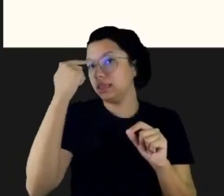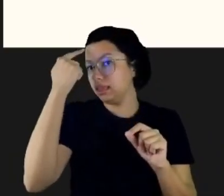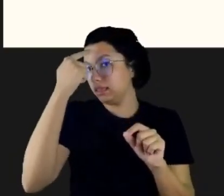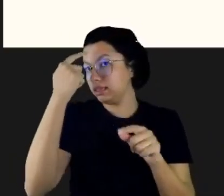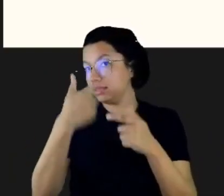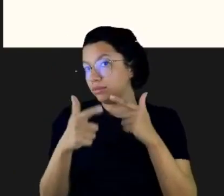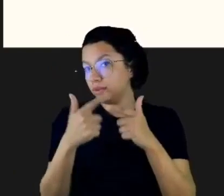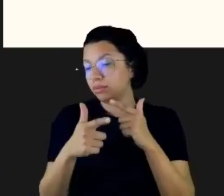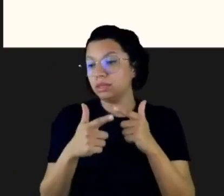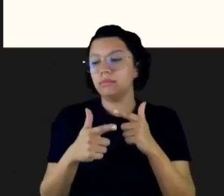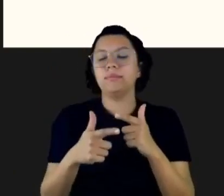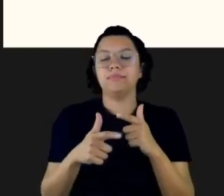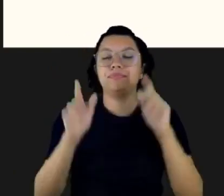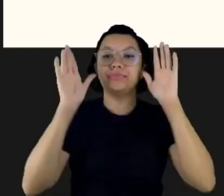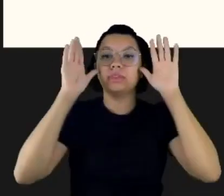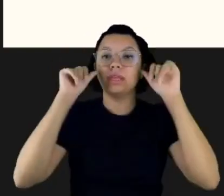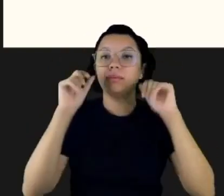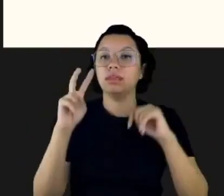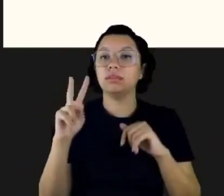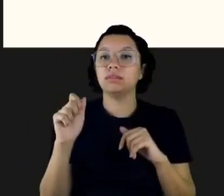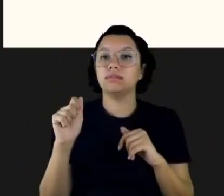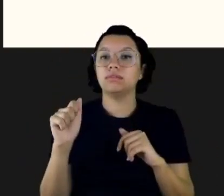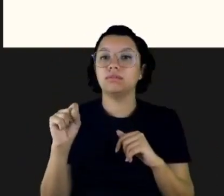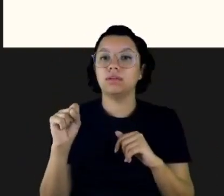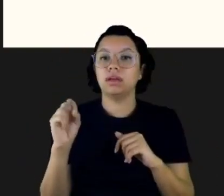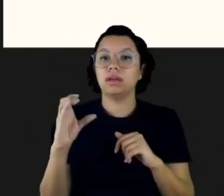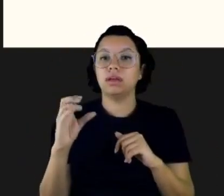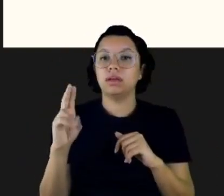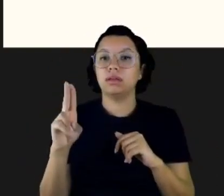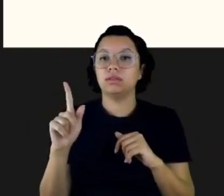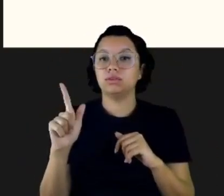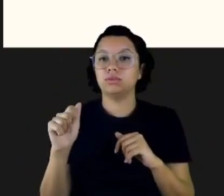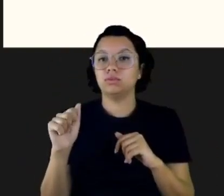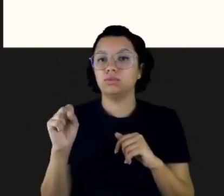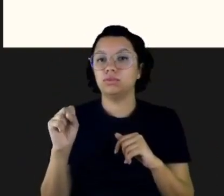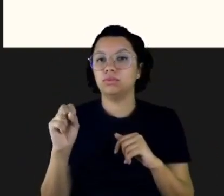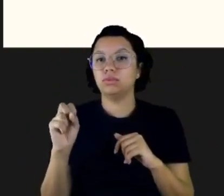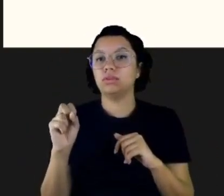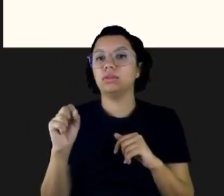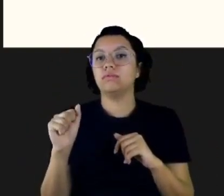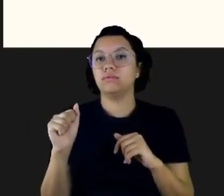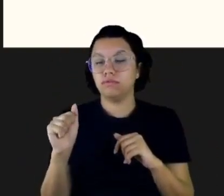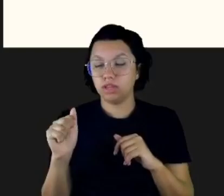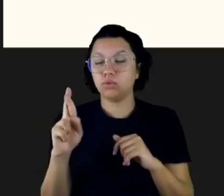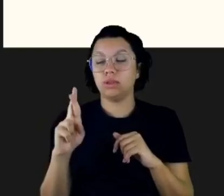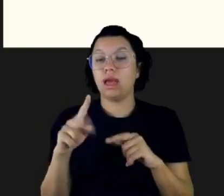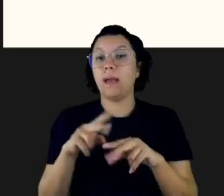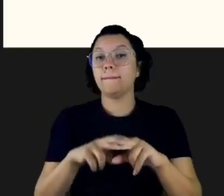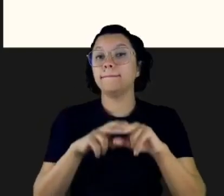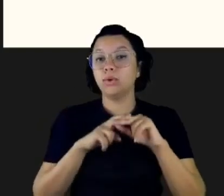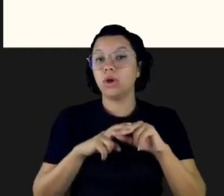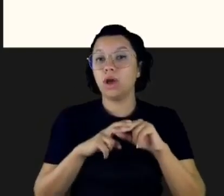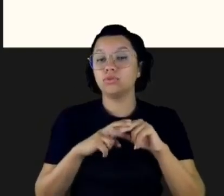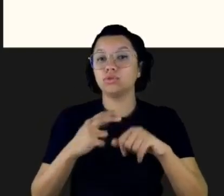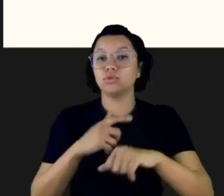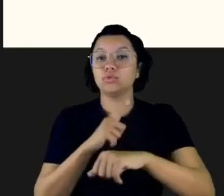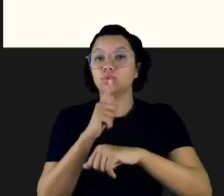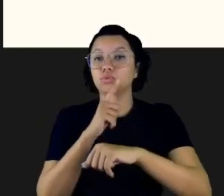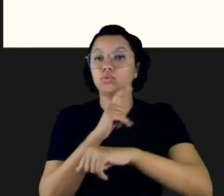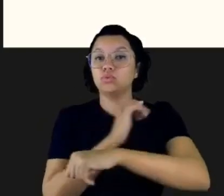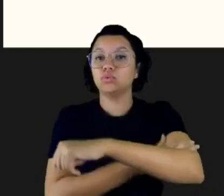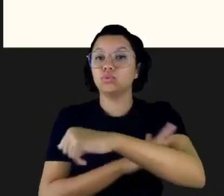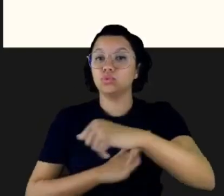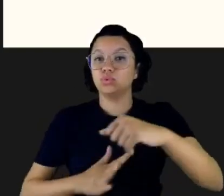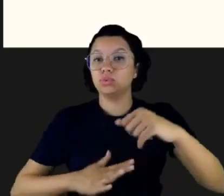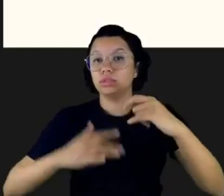que é causada por alterações na circulação do cérebro, né? E a gente tem demência mista. A pessoa